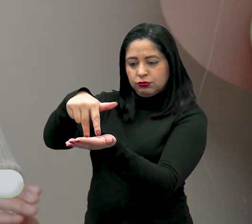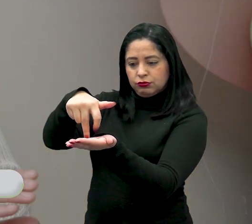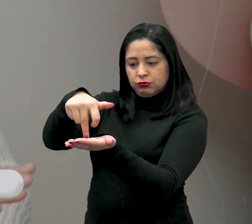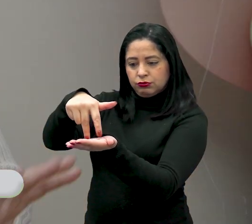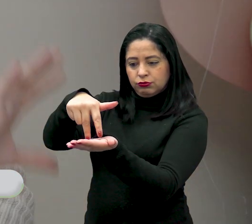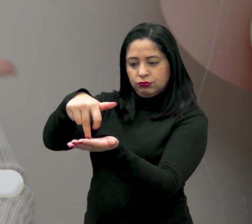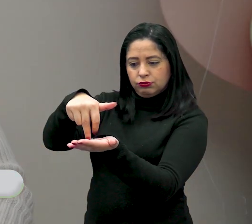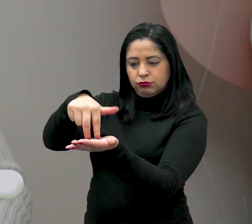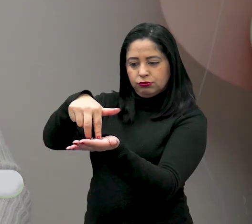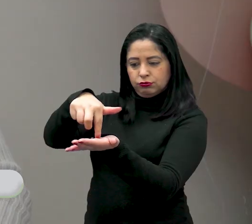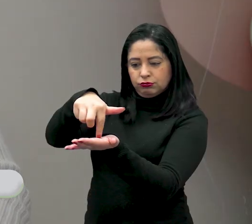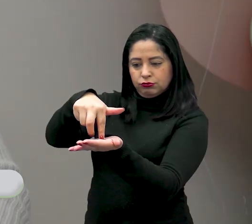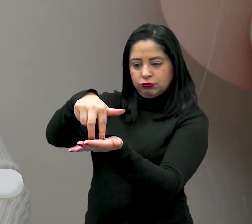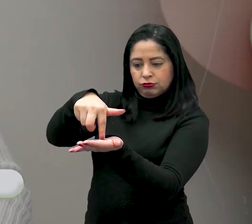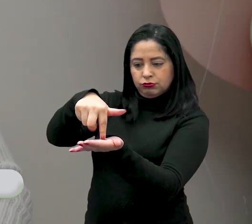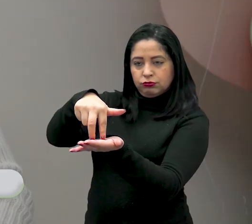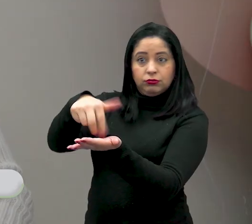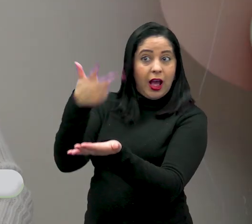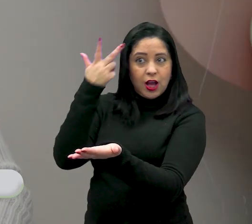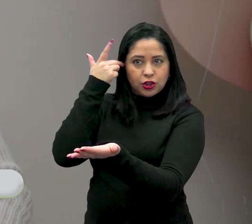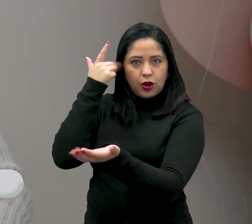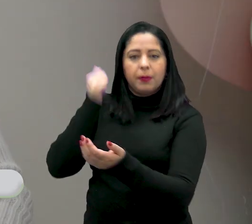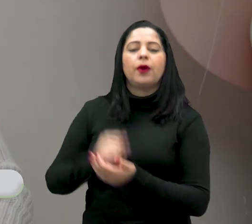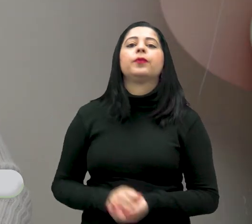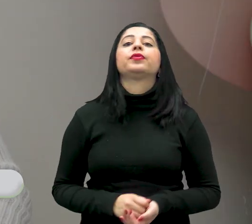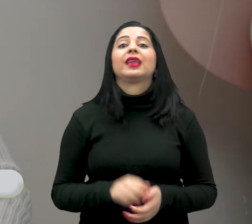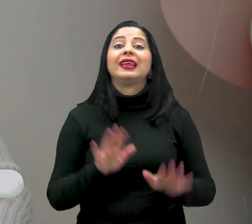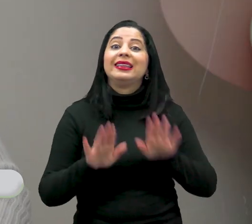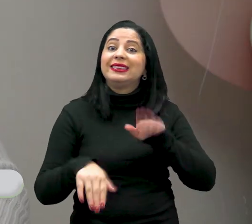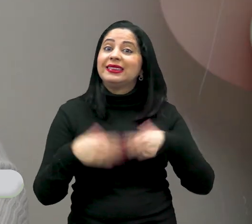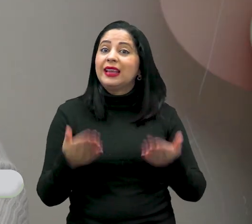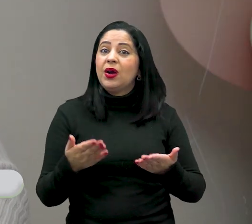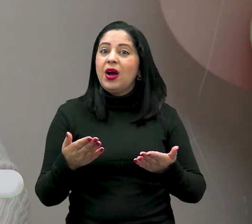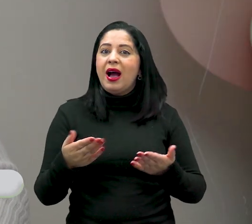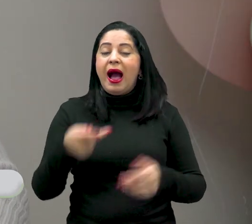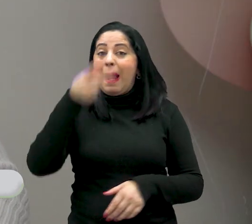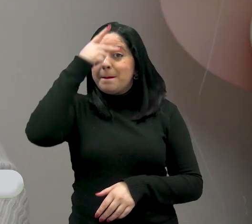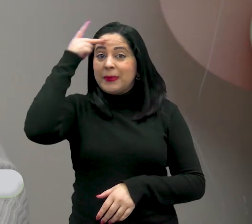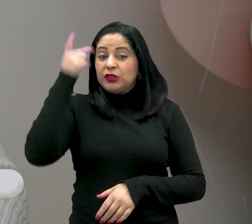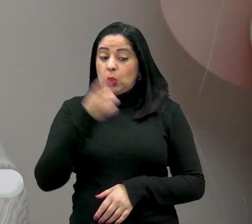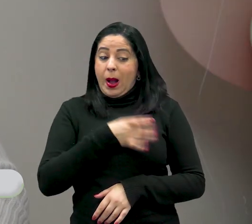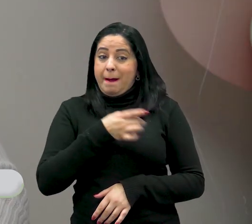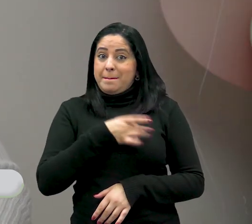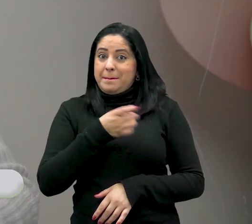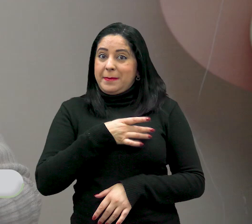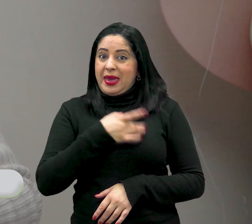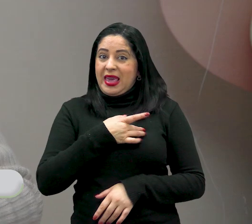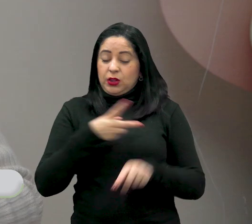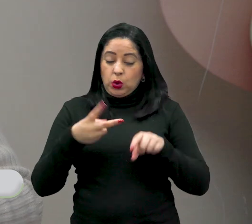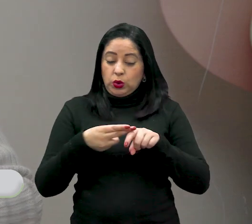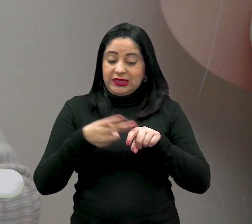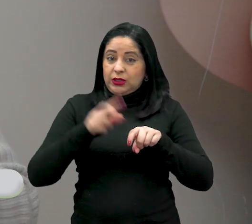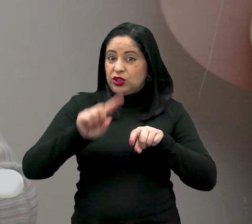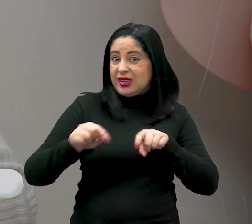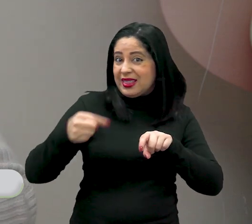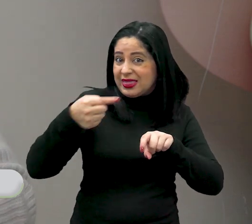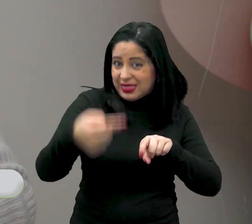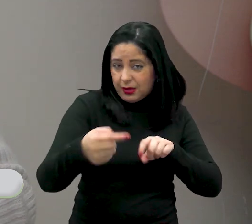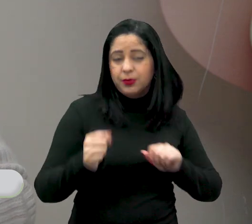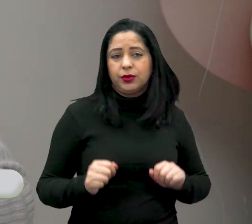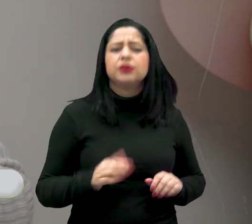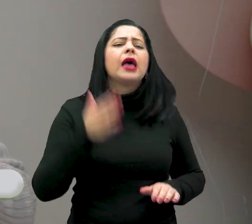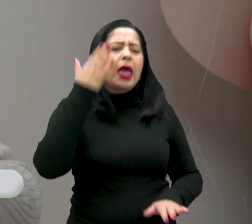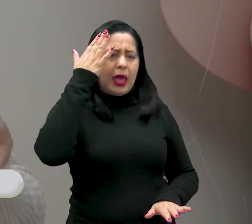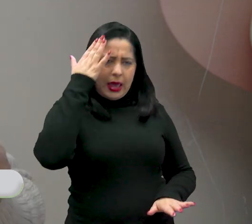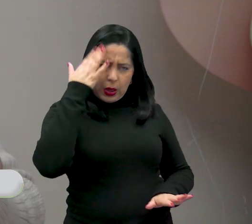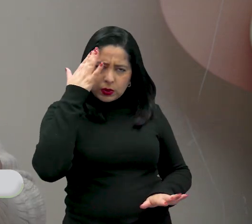toda aquela atmosfera que rodeia a cirurgia, porque o pessoal tem medo do pós, quer dizer, da recuperação. é demorada?